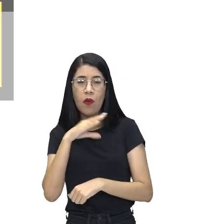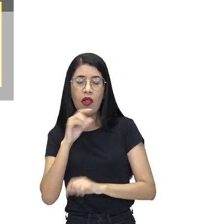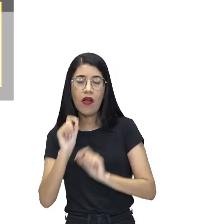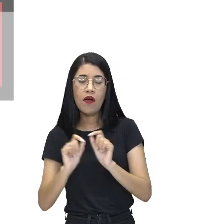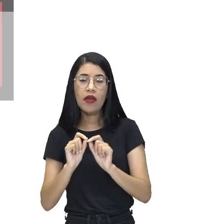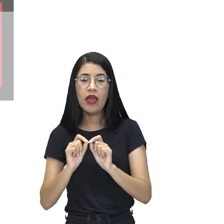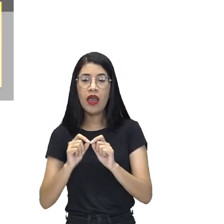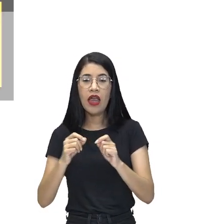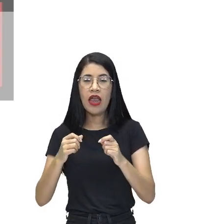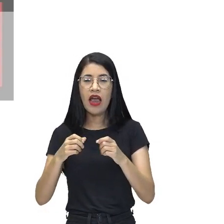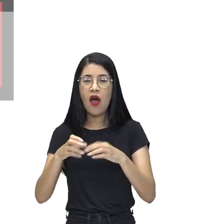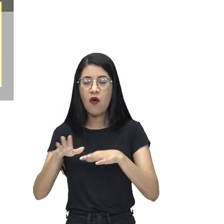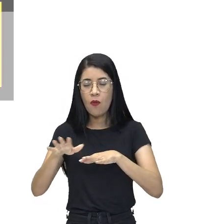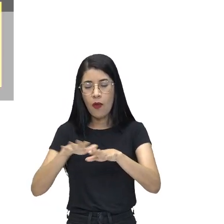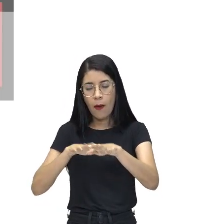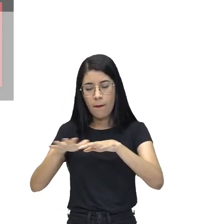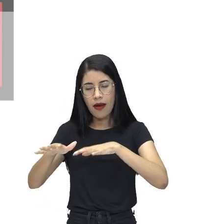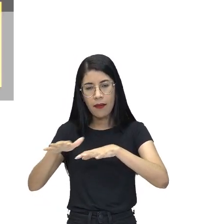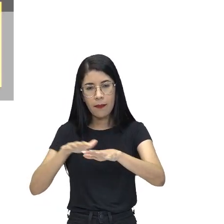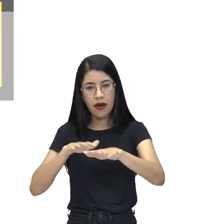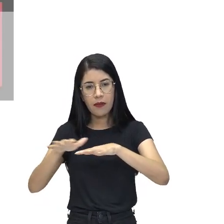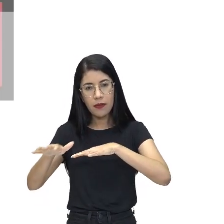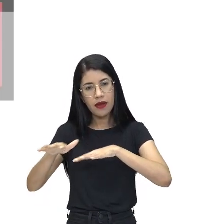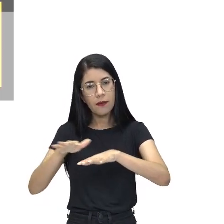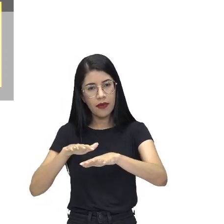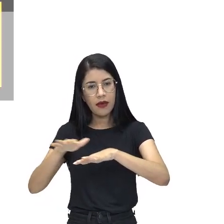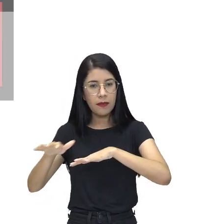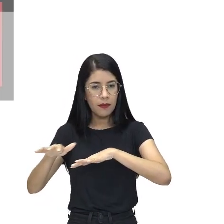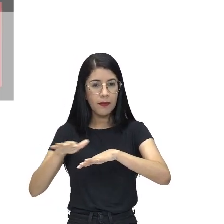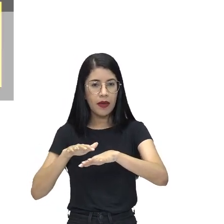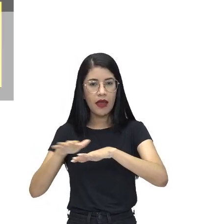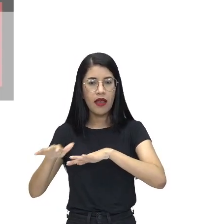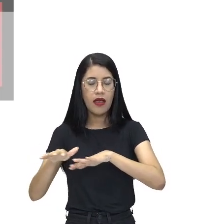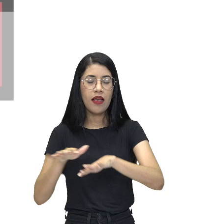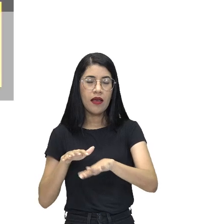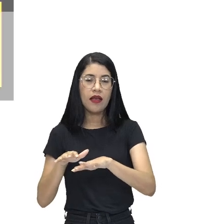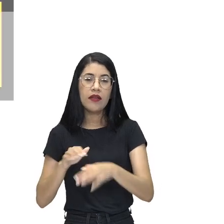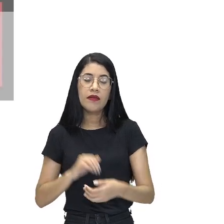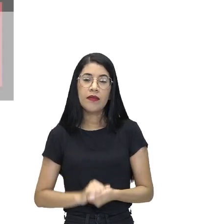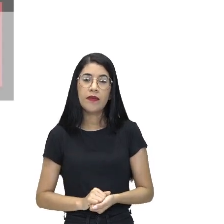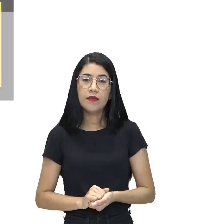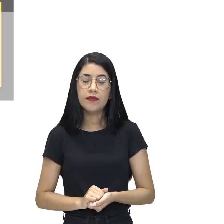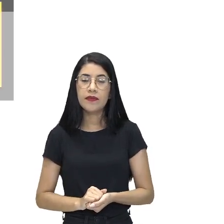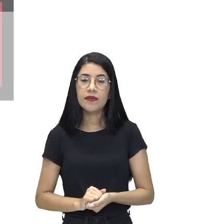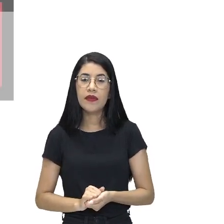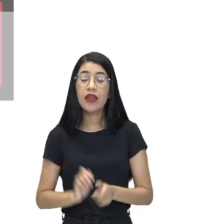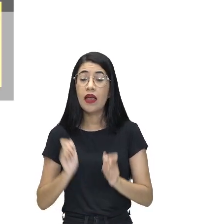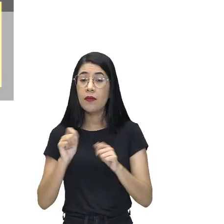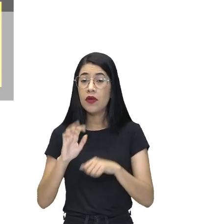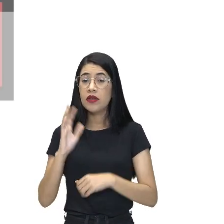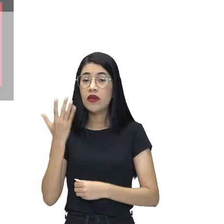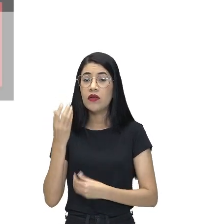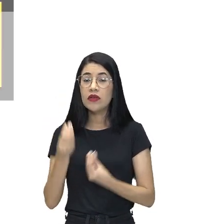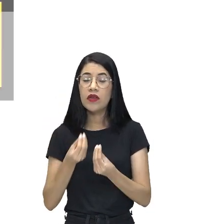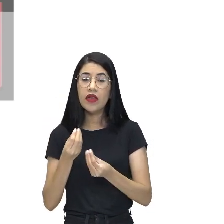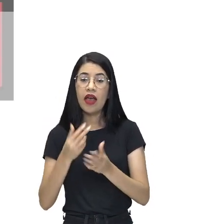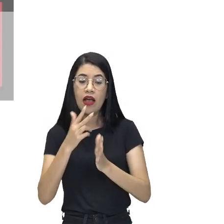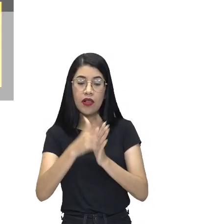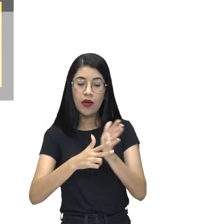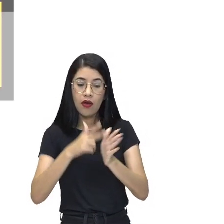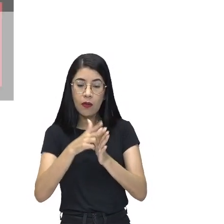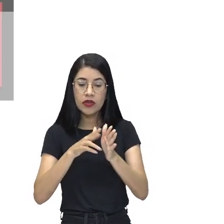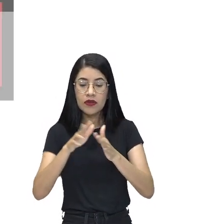o movimento desse vilabrequim para então ocorrer o deslocamento, ocorrer